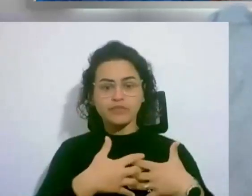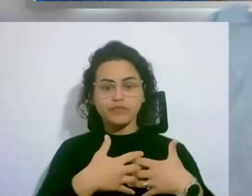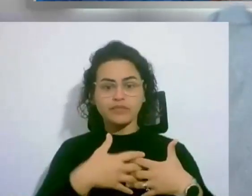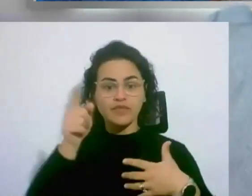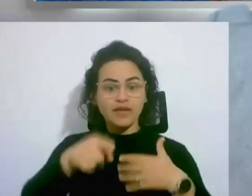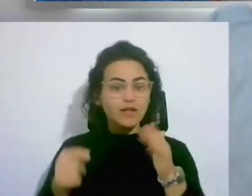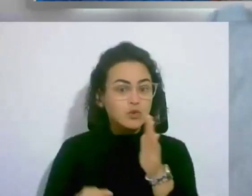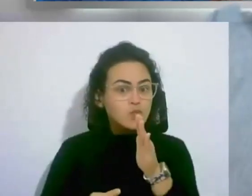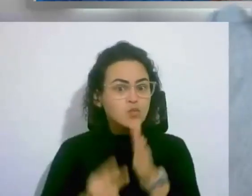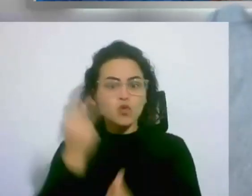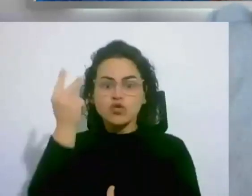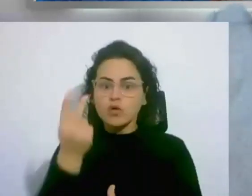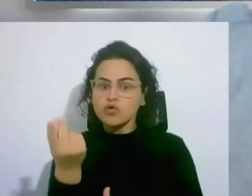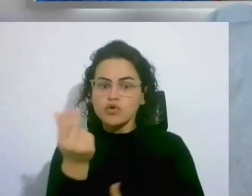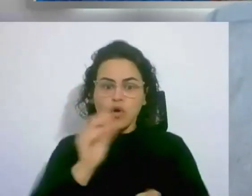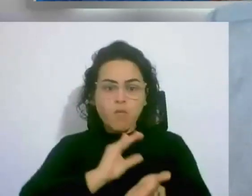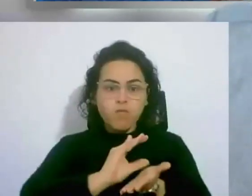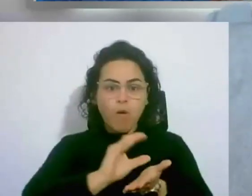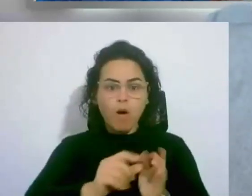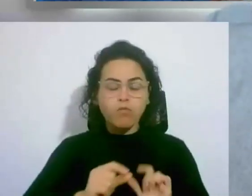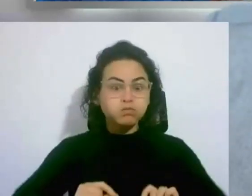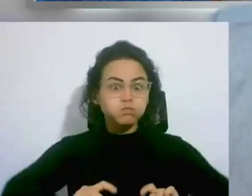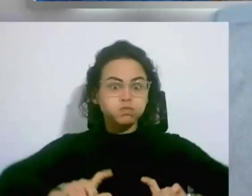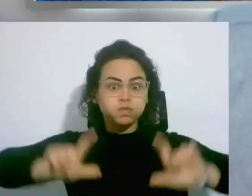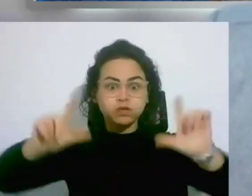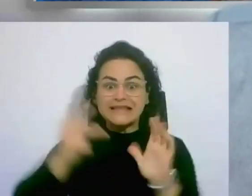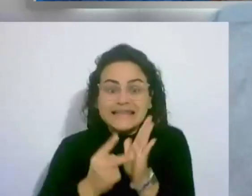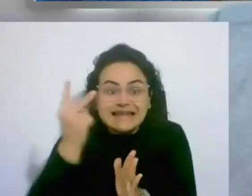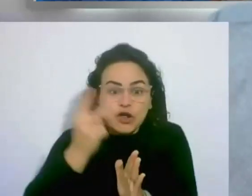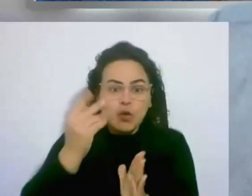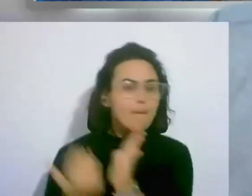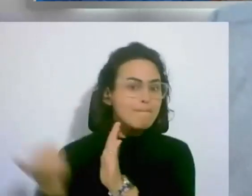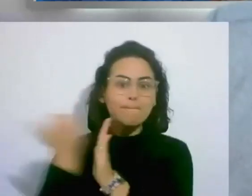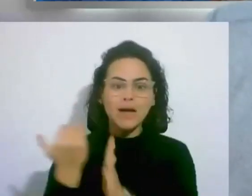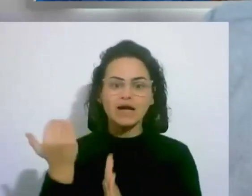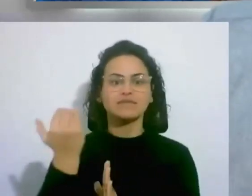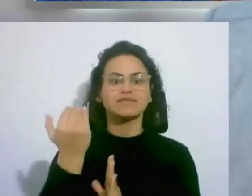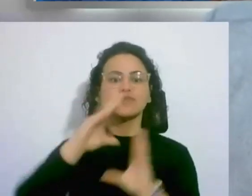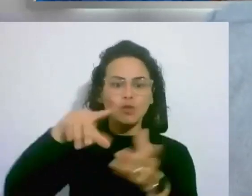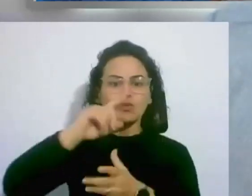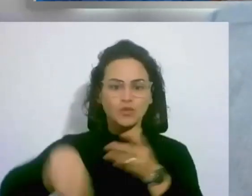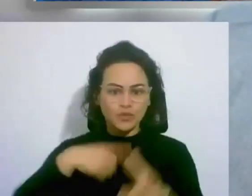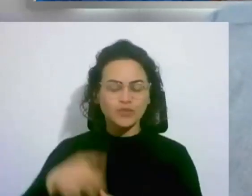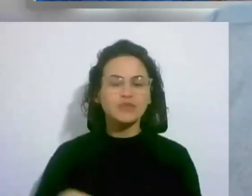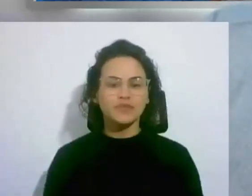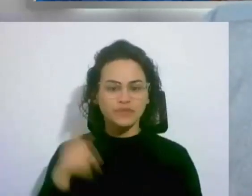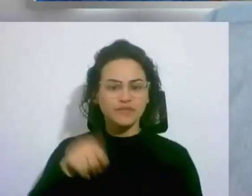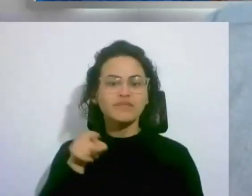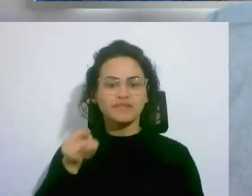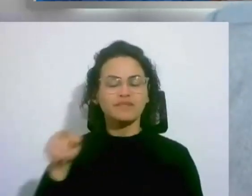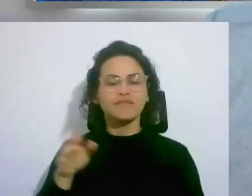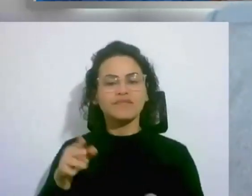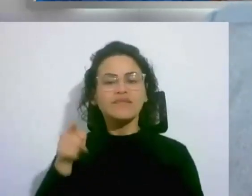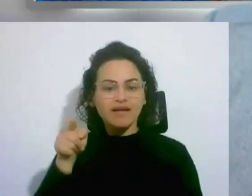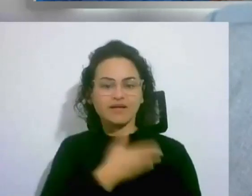em arrecadações e iniciou o grande ciclo de projetos de subsídios globais quando da sua governadoria. Mais